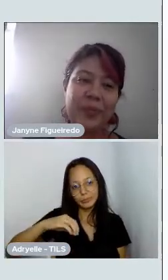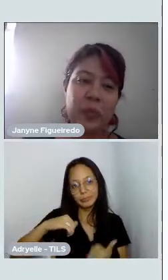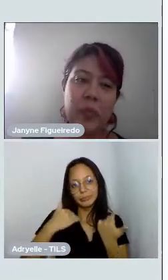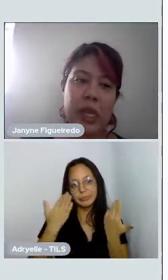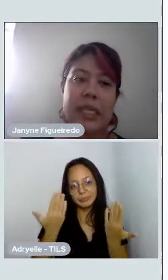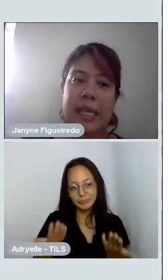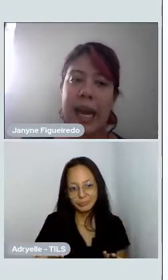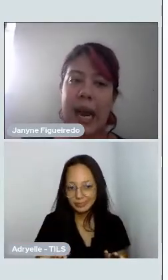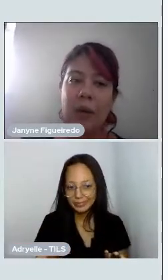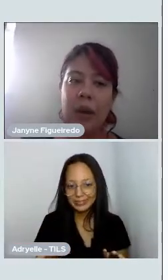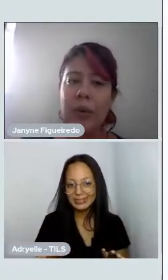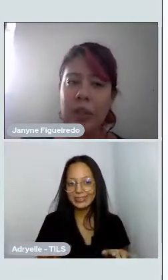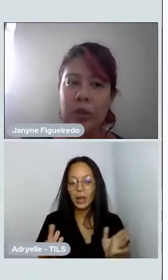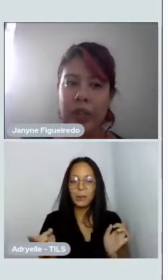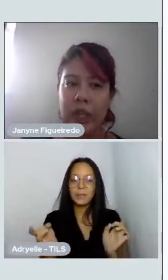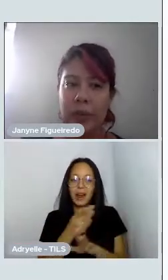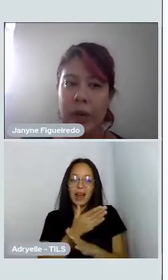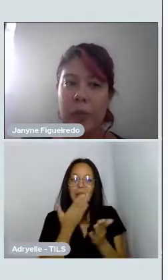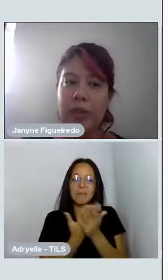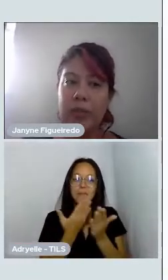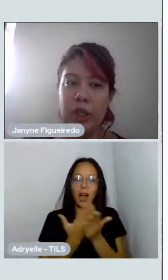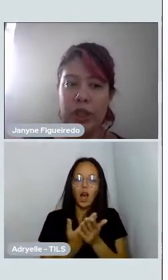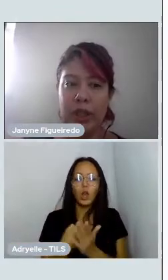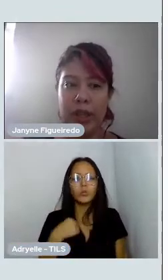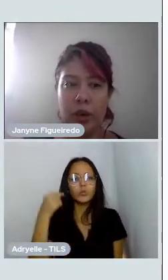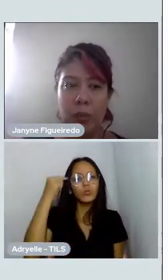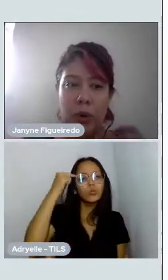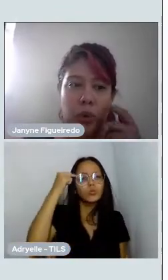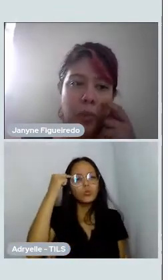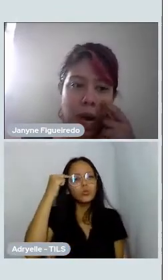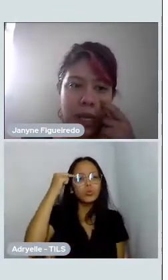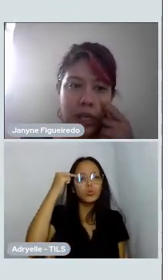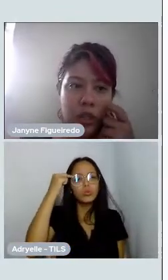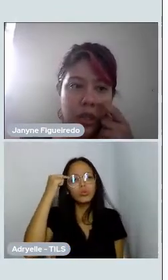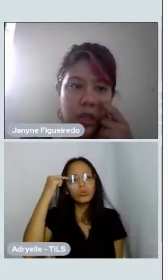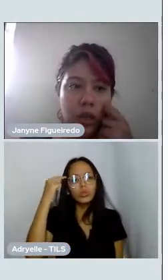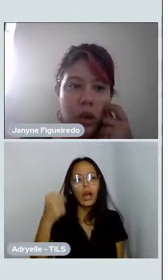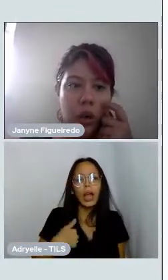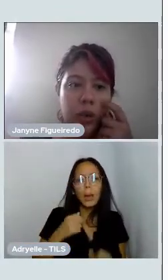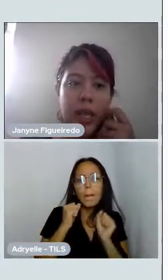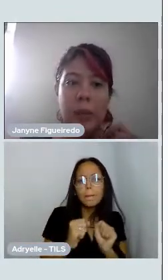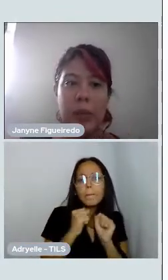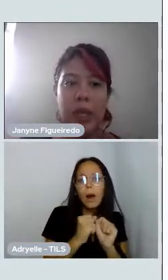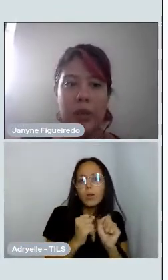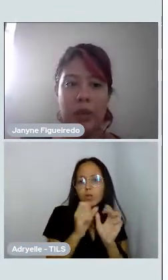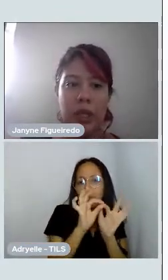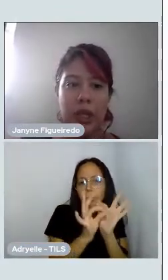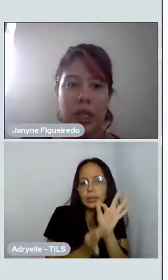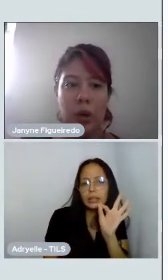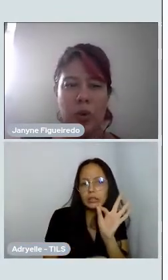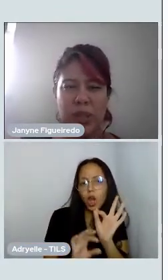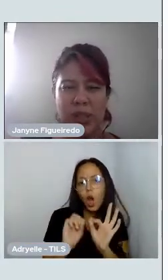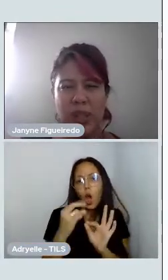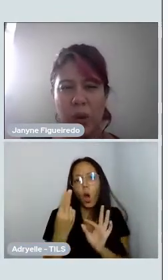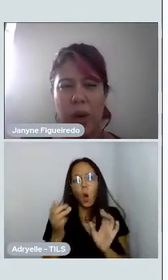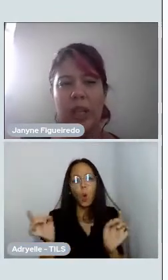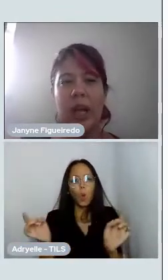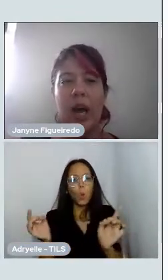para encerrar a aula. Uma dúvida, eu posso me estender um pouco mais ou termino